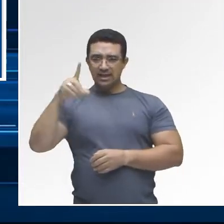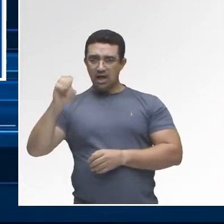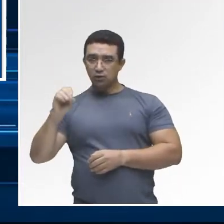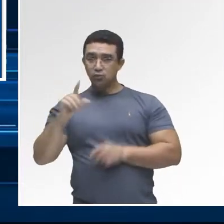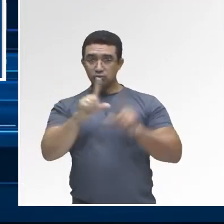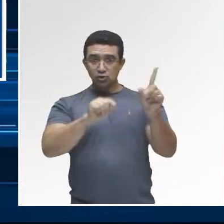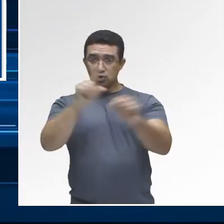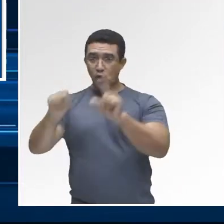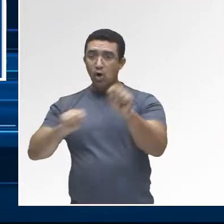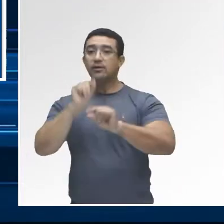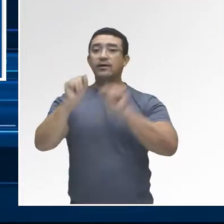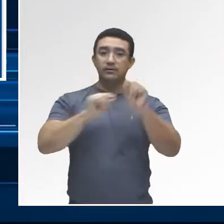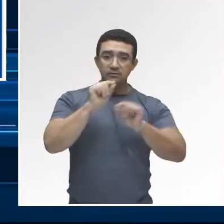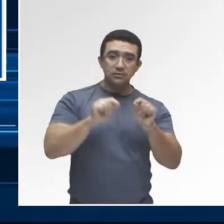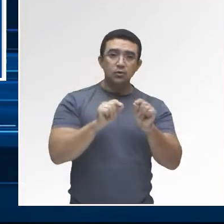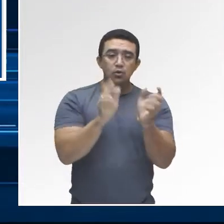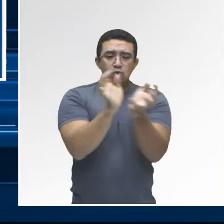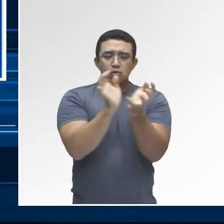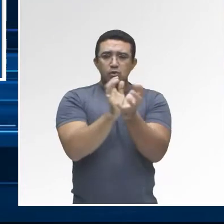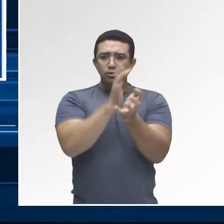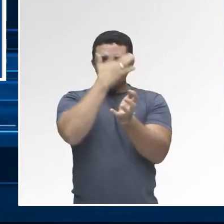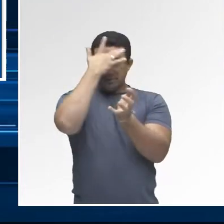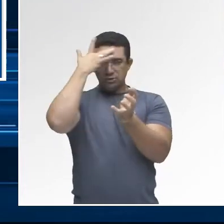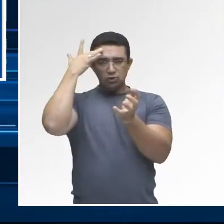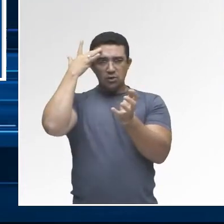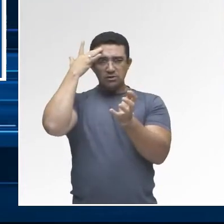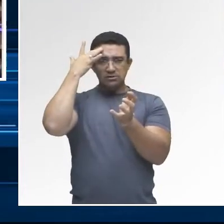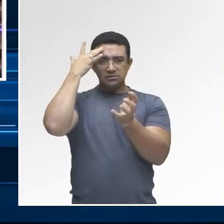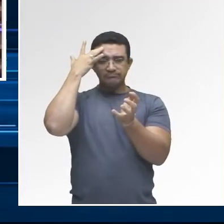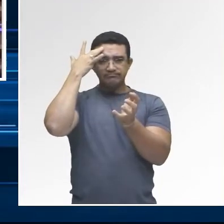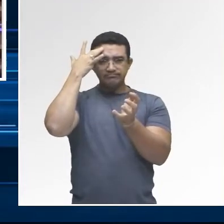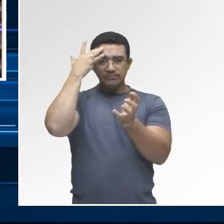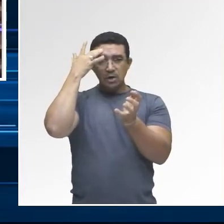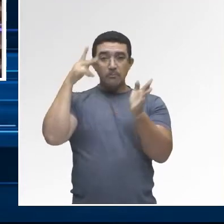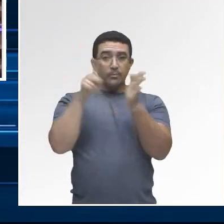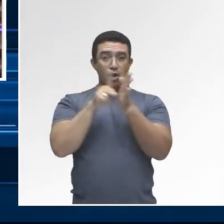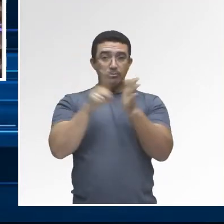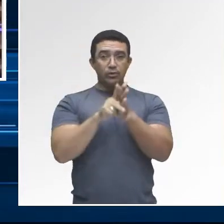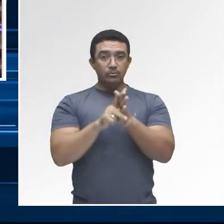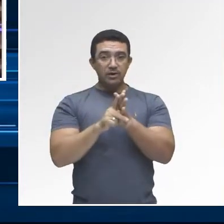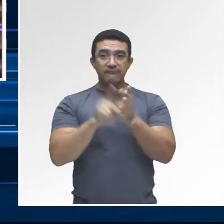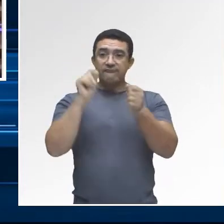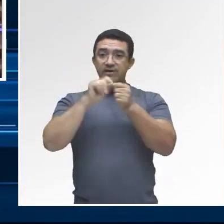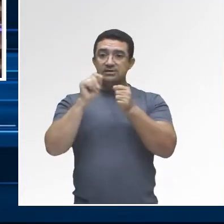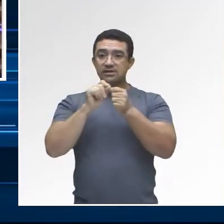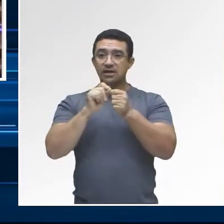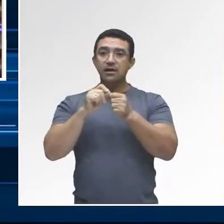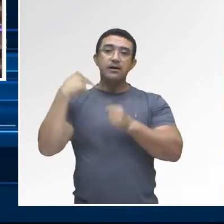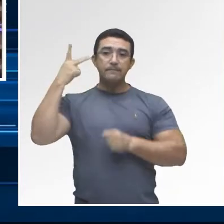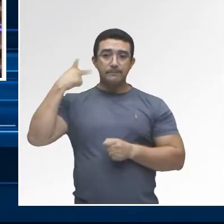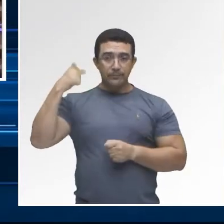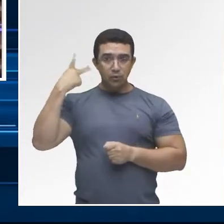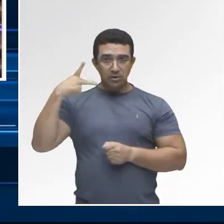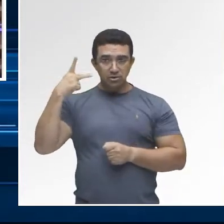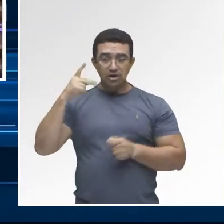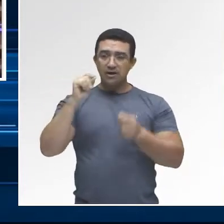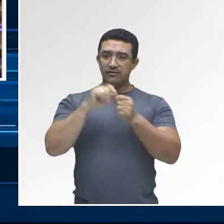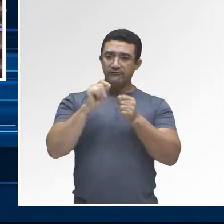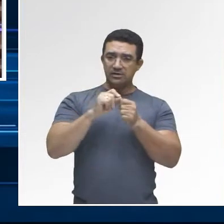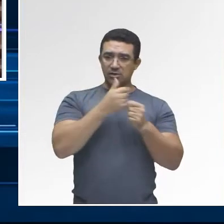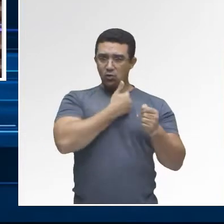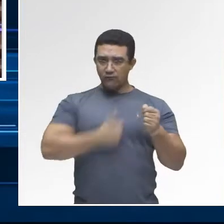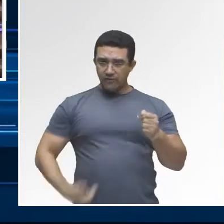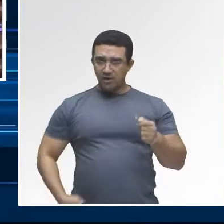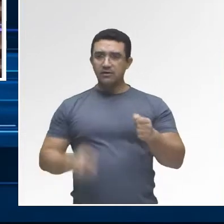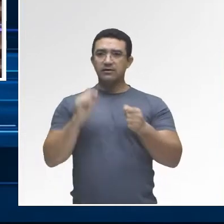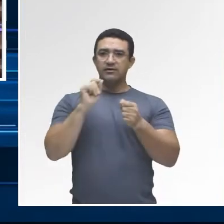Os magistrados são aqueles, são aqueles responsáveis por fazer a república caminhar. Quando